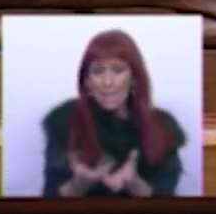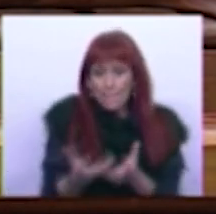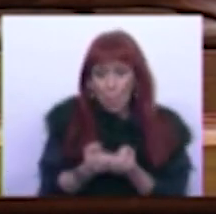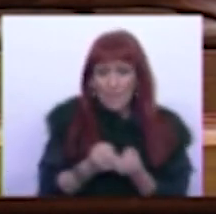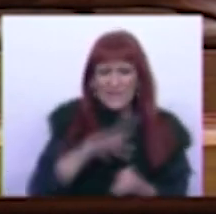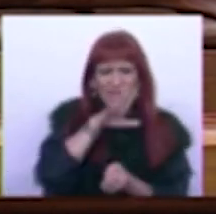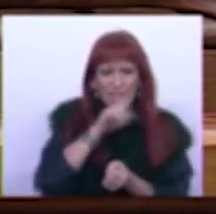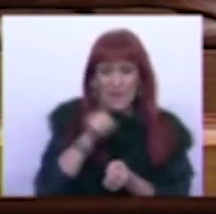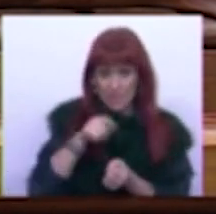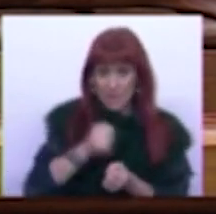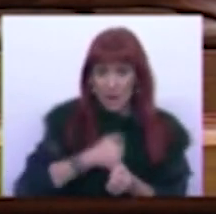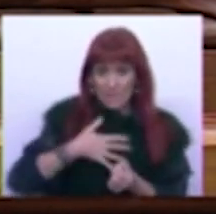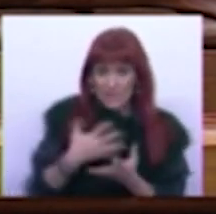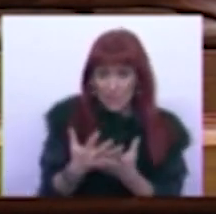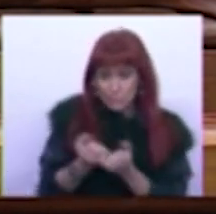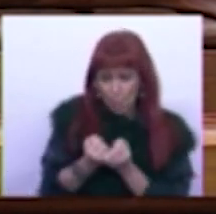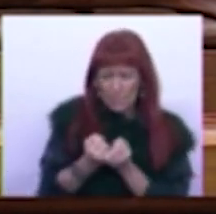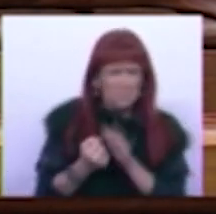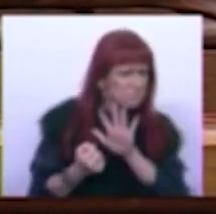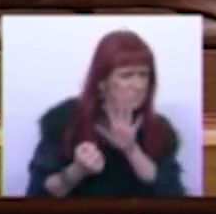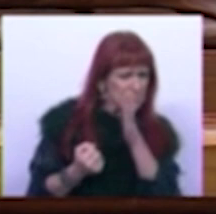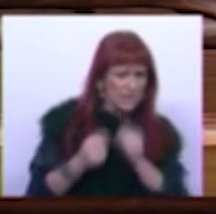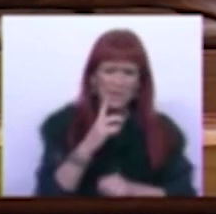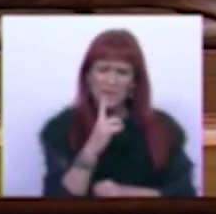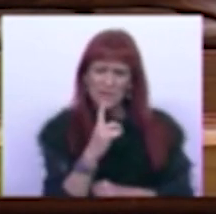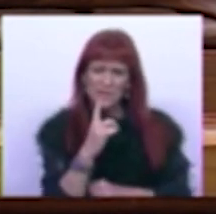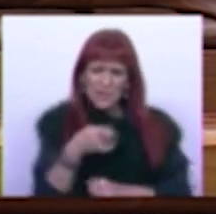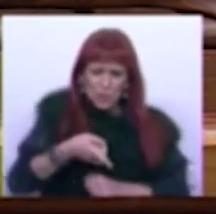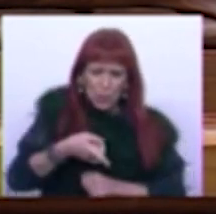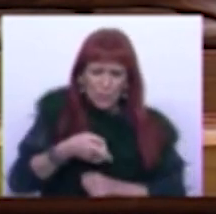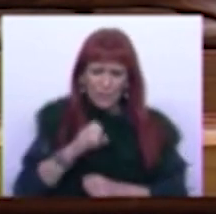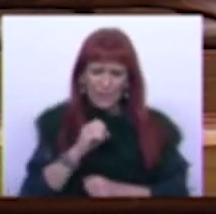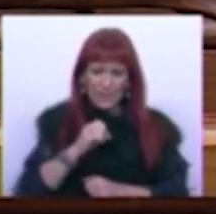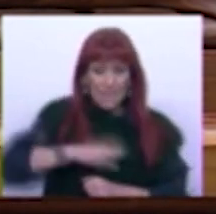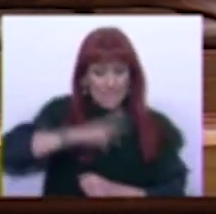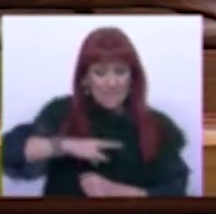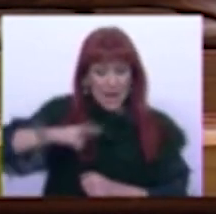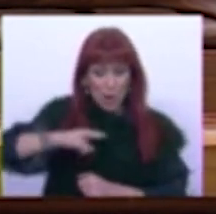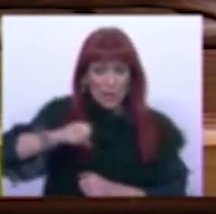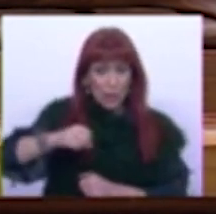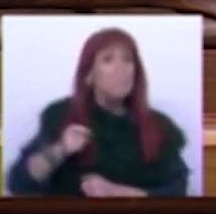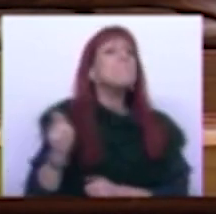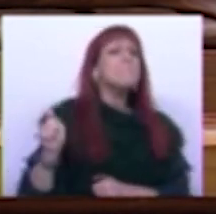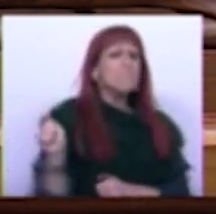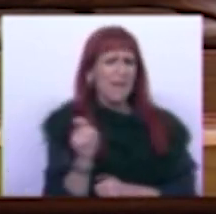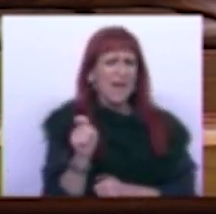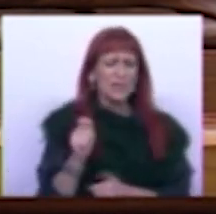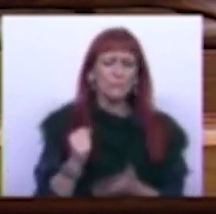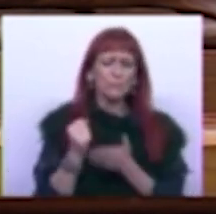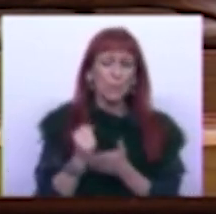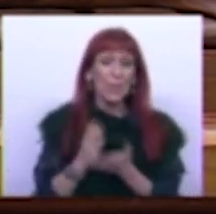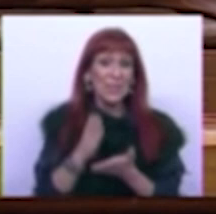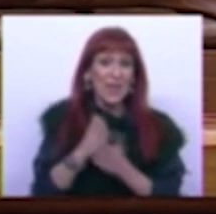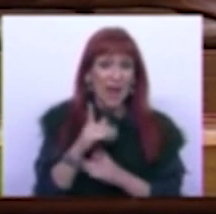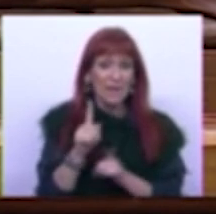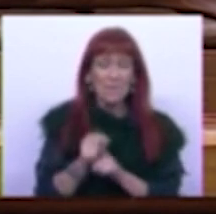as famílias e para as empresas na ordem dos 690 milhões de euros por mês, suportados direta